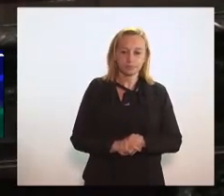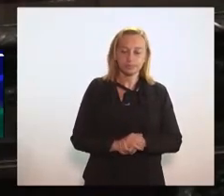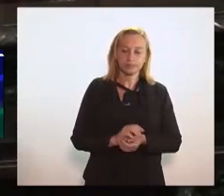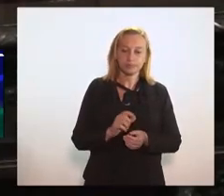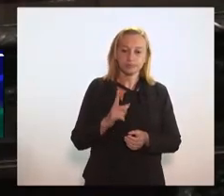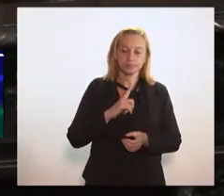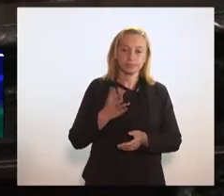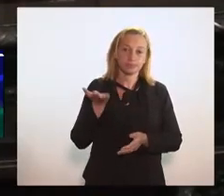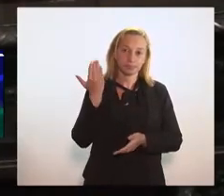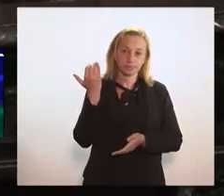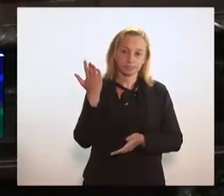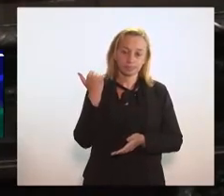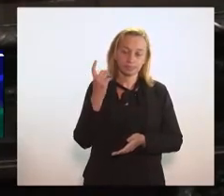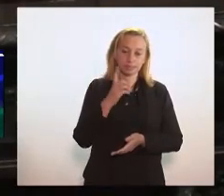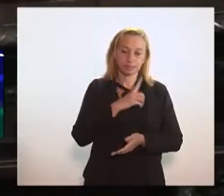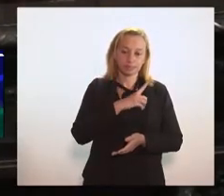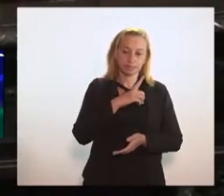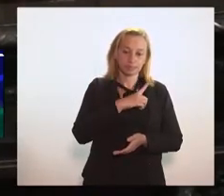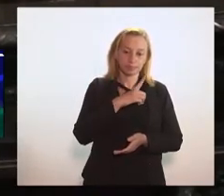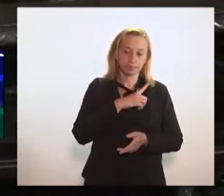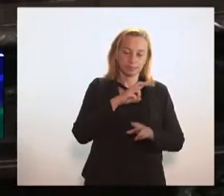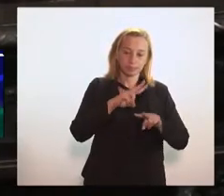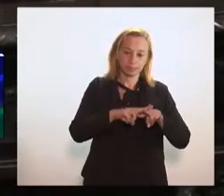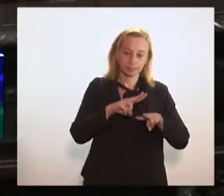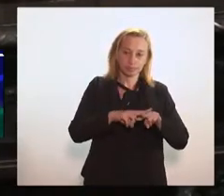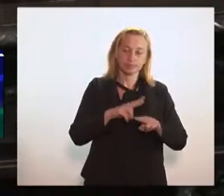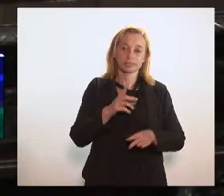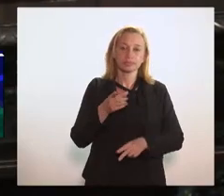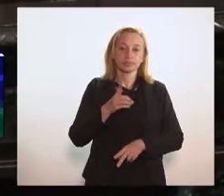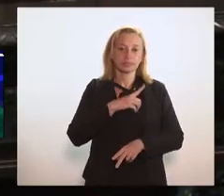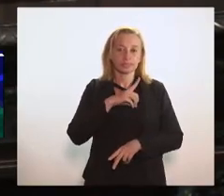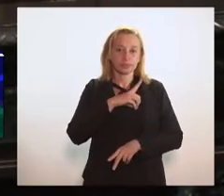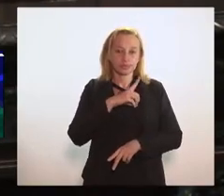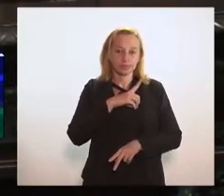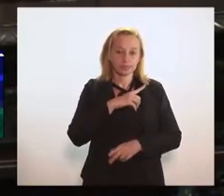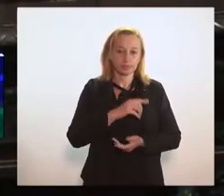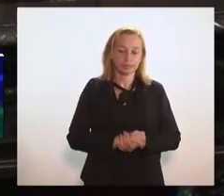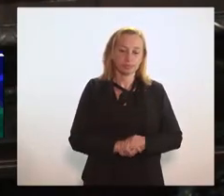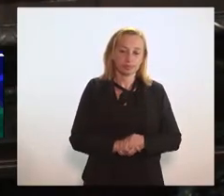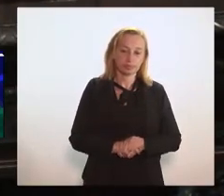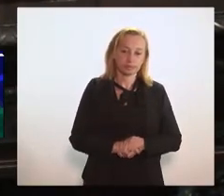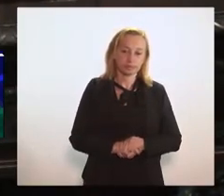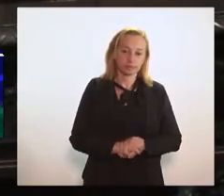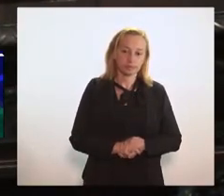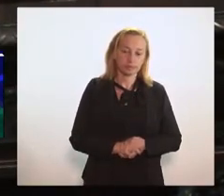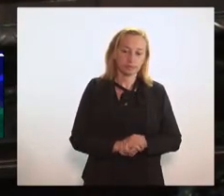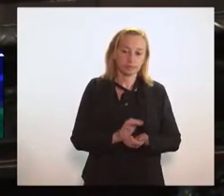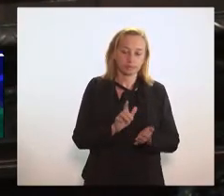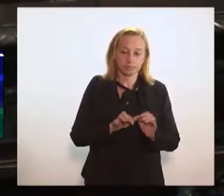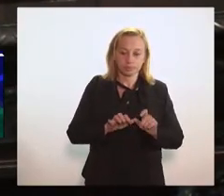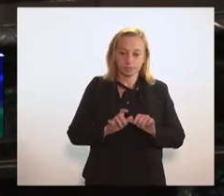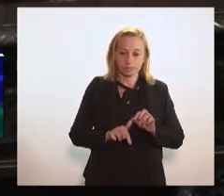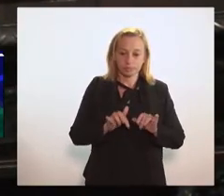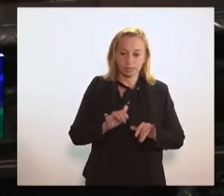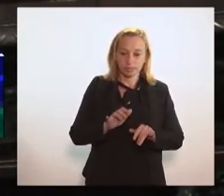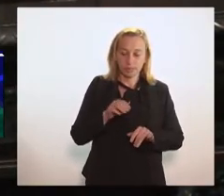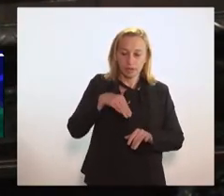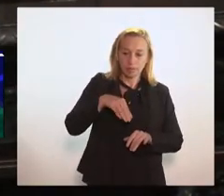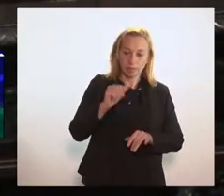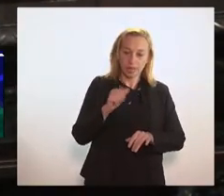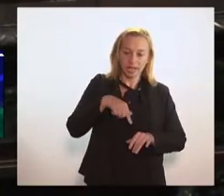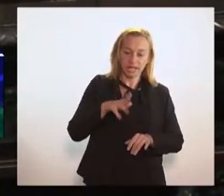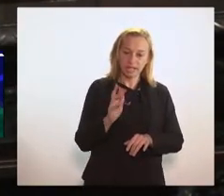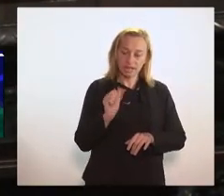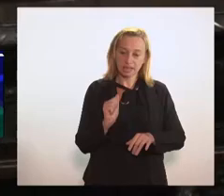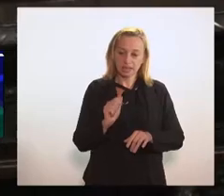passado: delegacias com carceragem, delegacias com R.O. era feita através de máquina de escrever, o